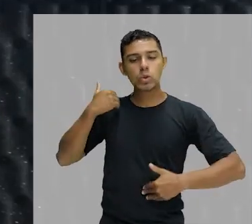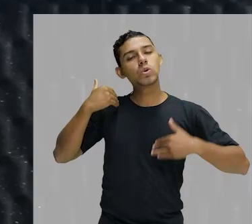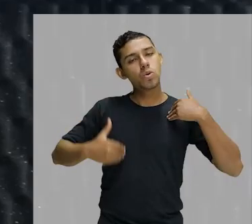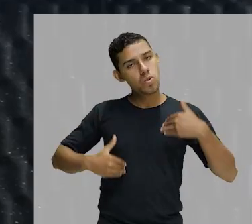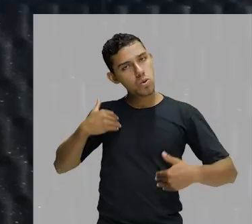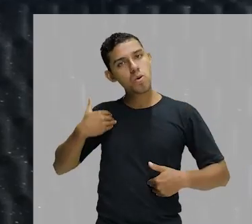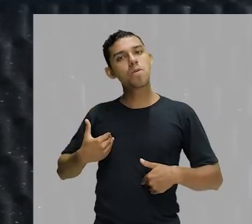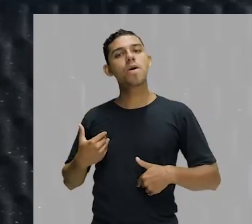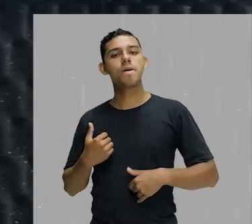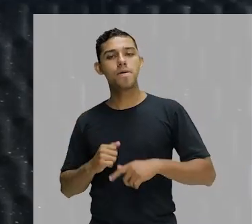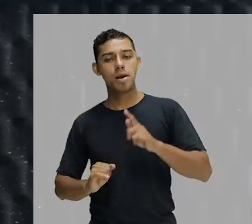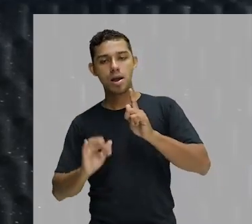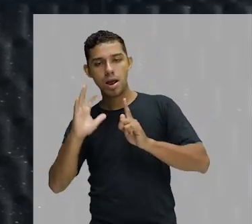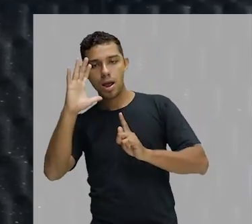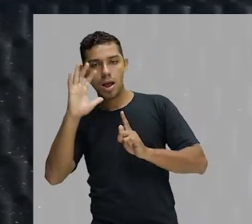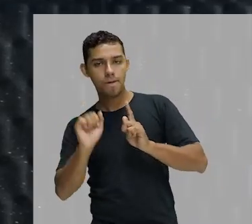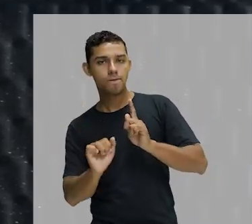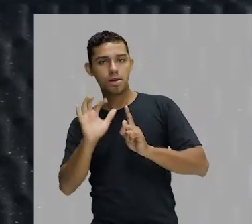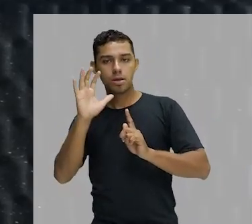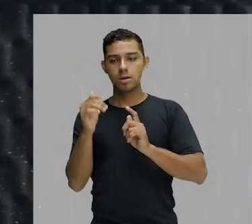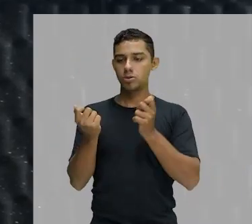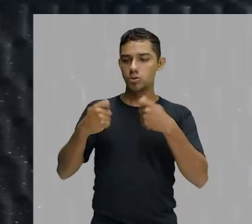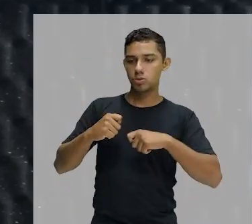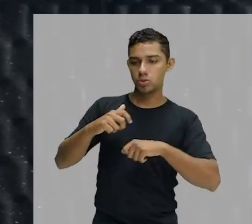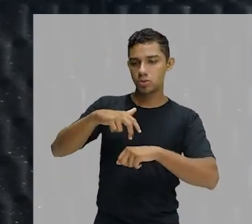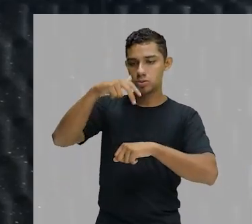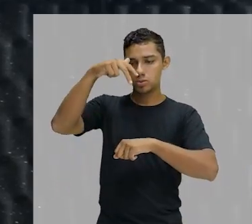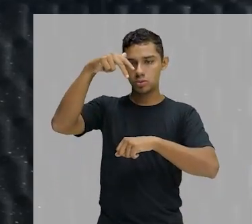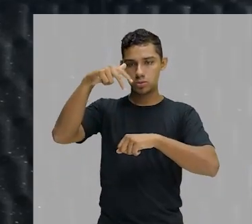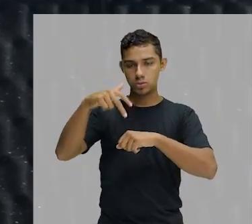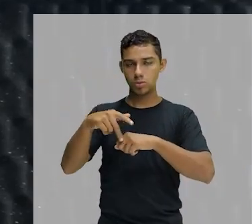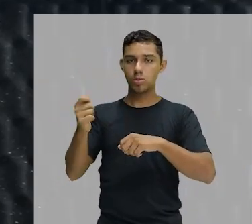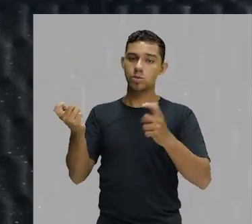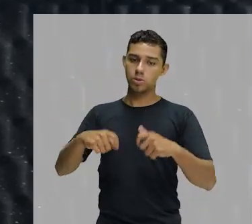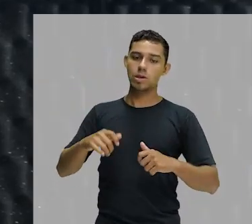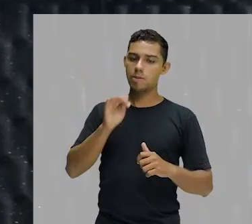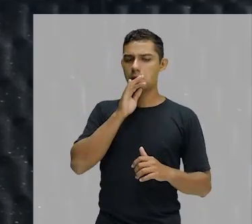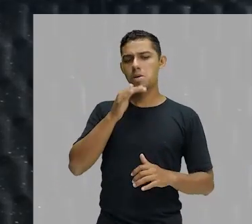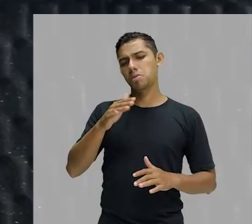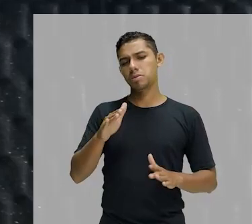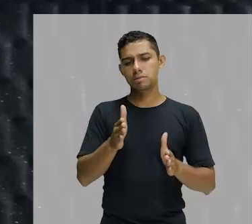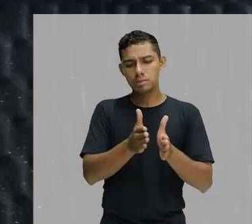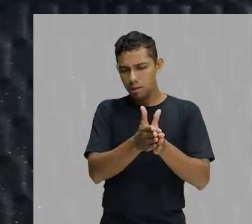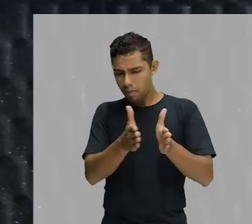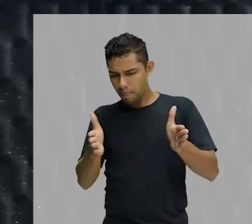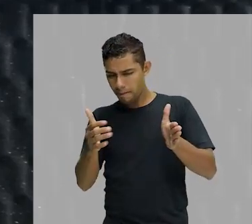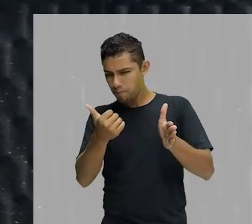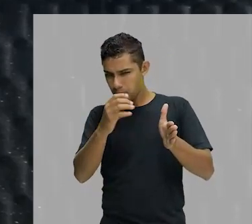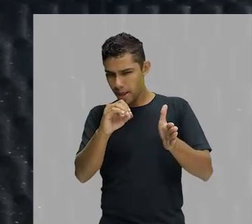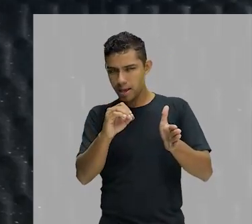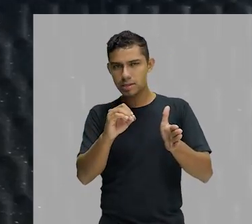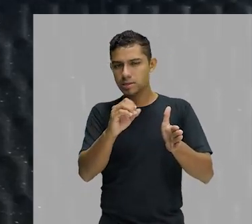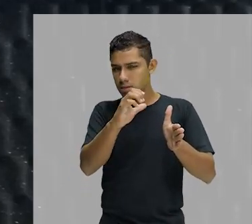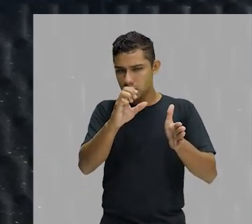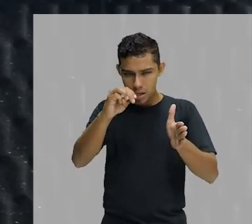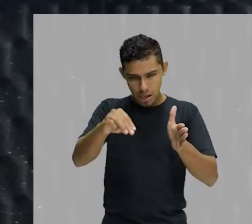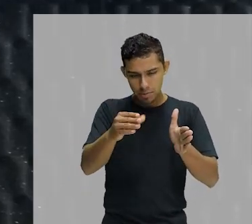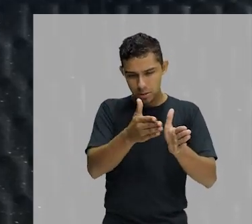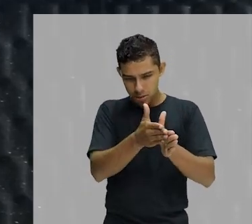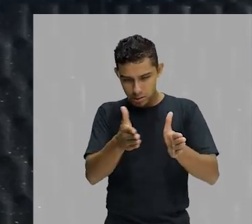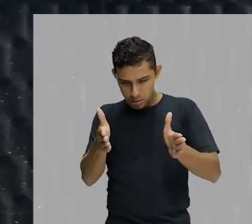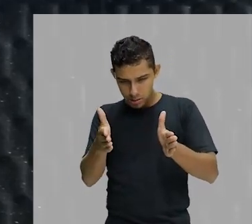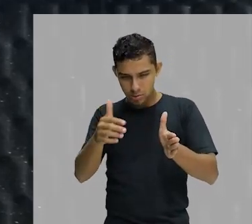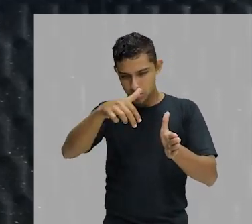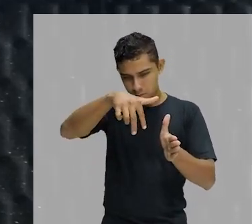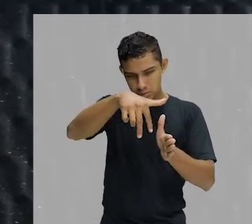centro de gravidade ali, se manter em pé nessa trave, que tem apenas 10 centímetros de largura. E numa segunda situação aqui eu coloquei o